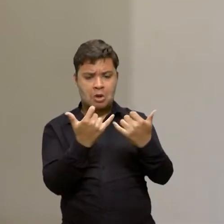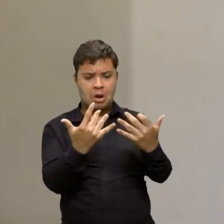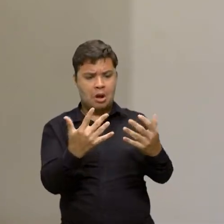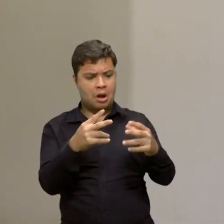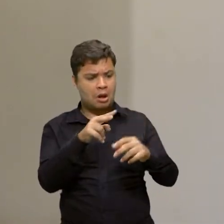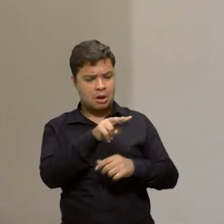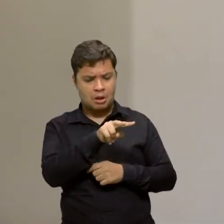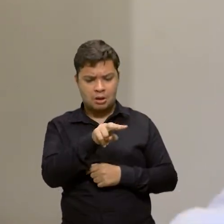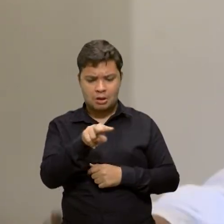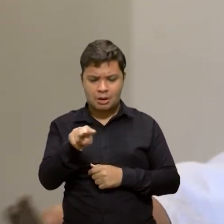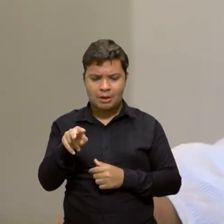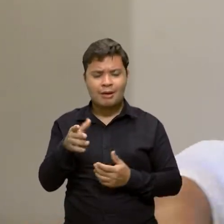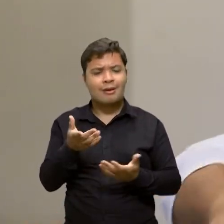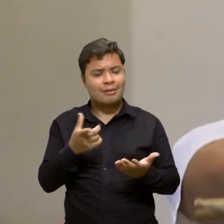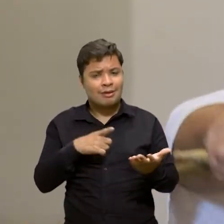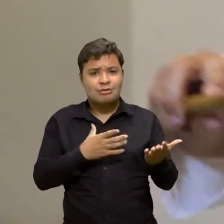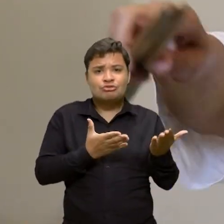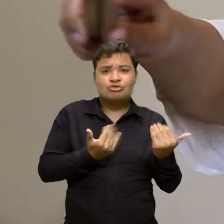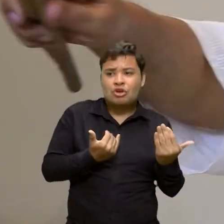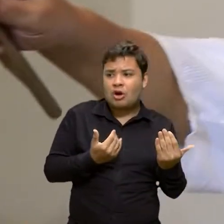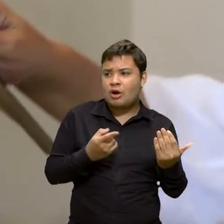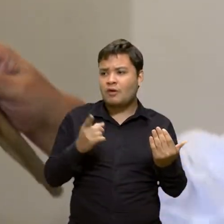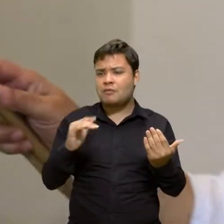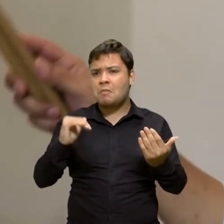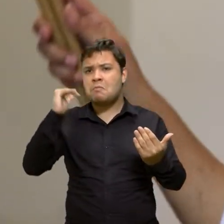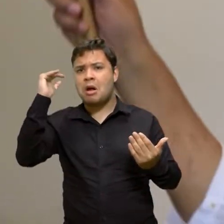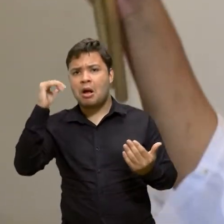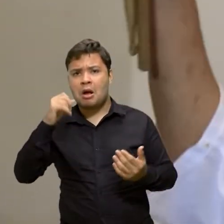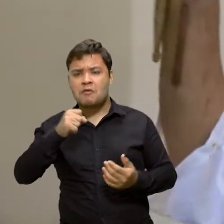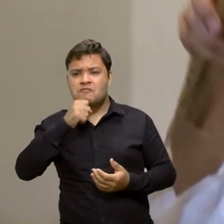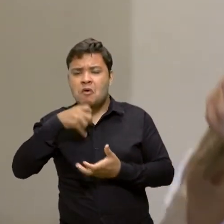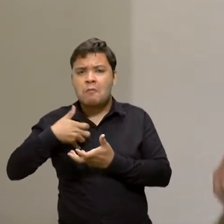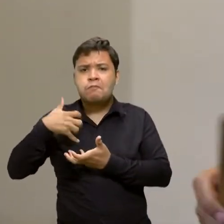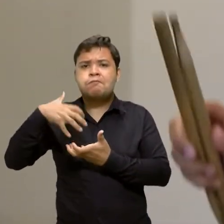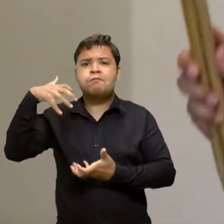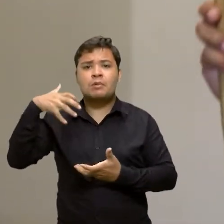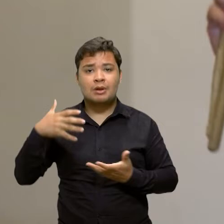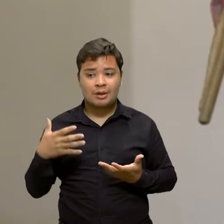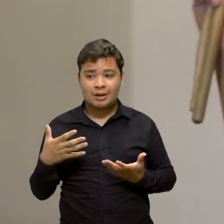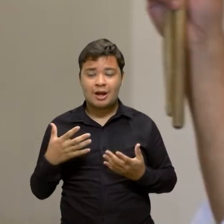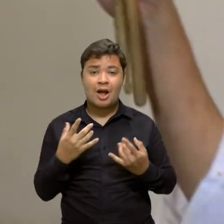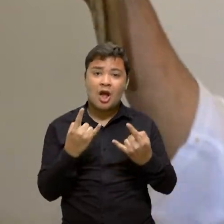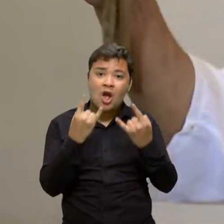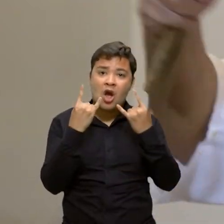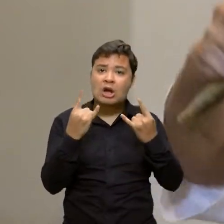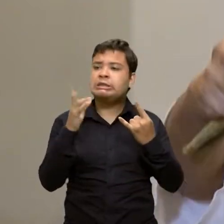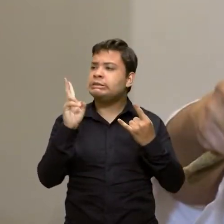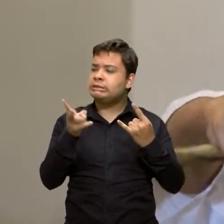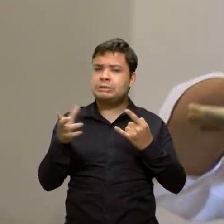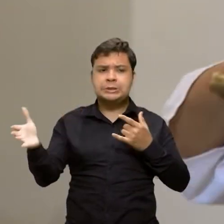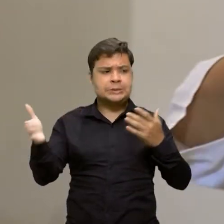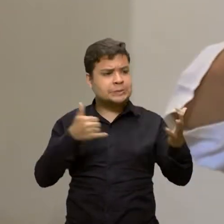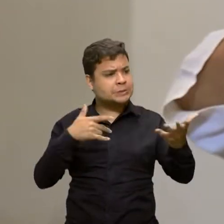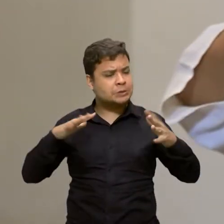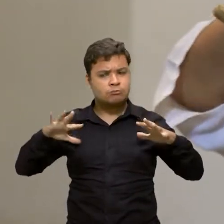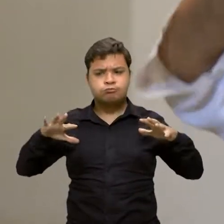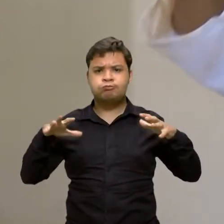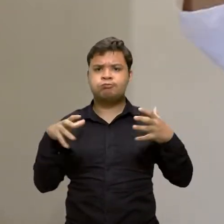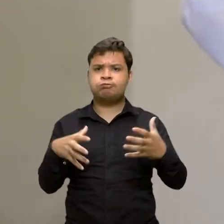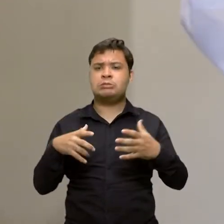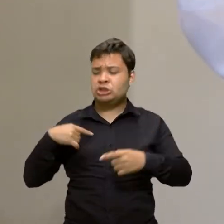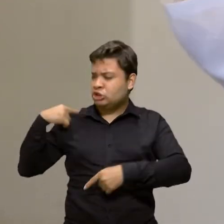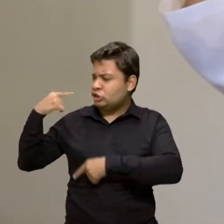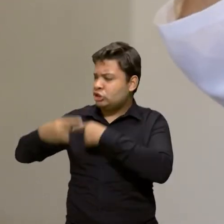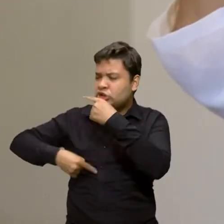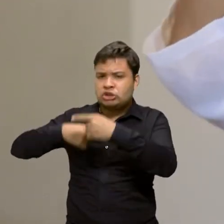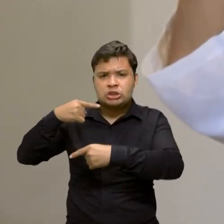bicho, tem neguinho lá de 15 anos, 17, 50, 70, tá todo mundo, bicho. O rock, ele tá sempre agregando, sabe? Verdade.